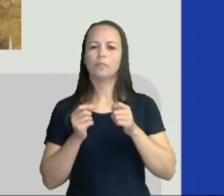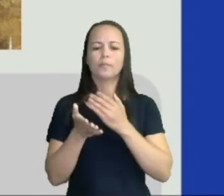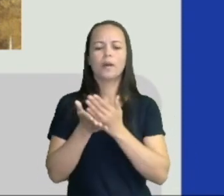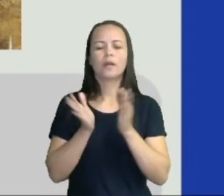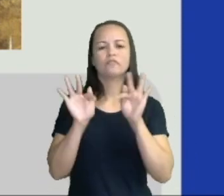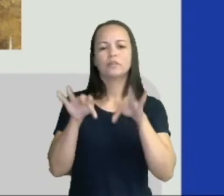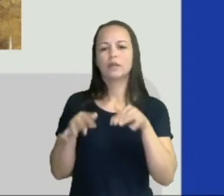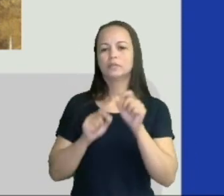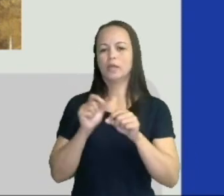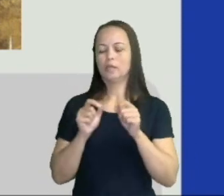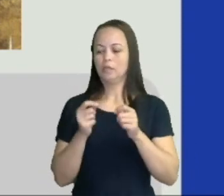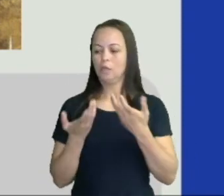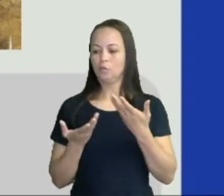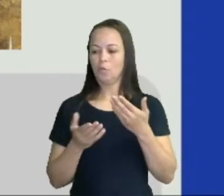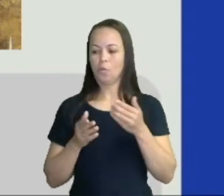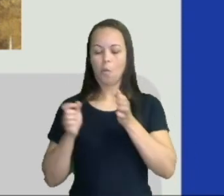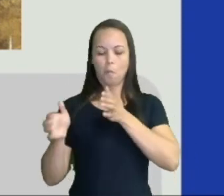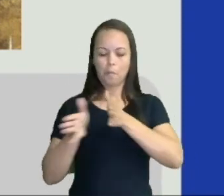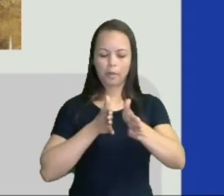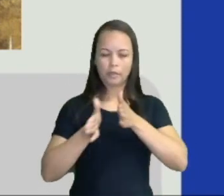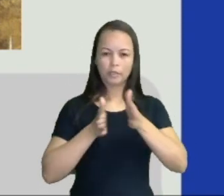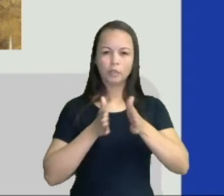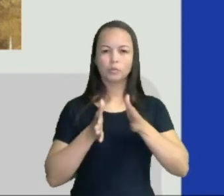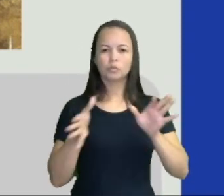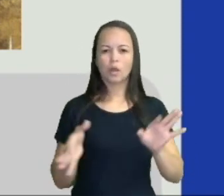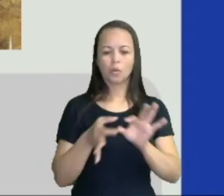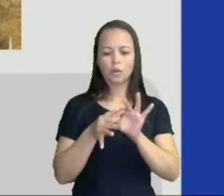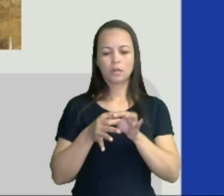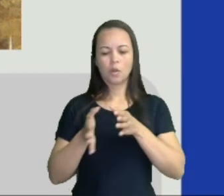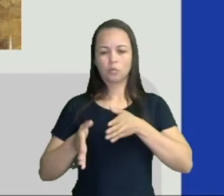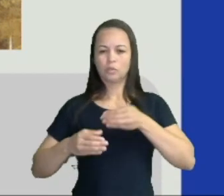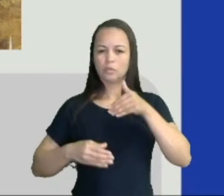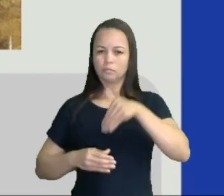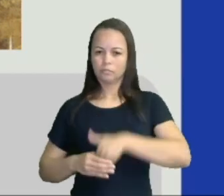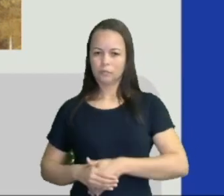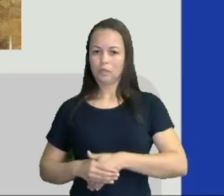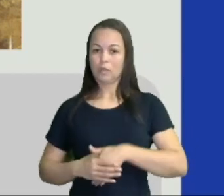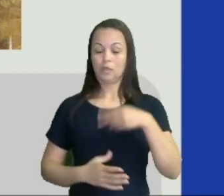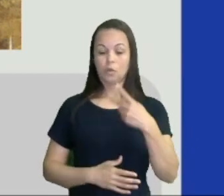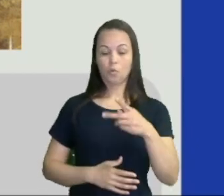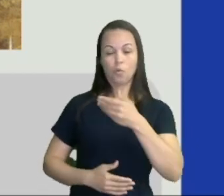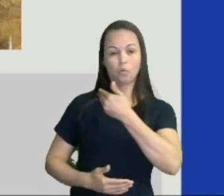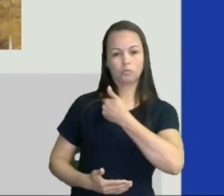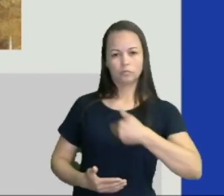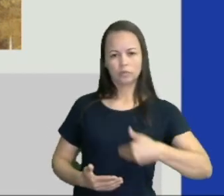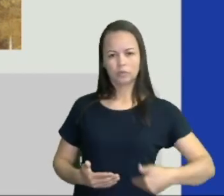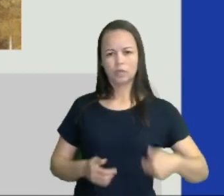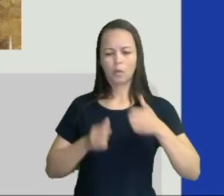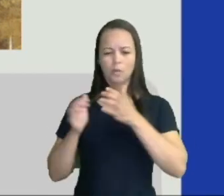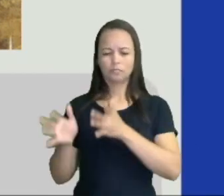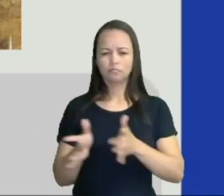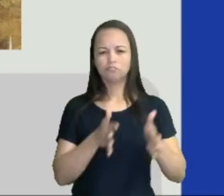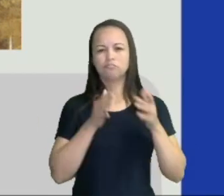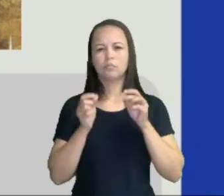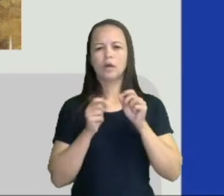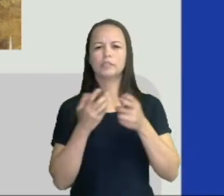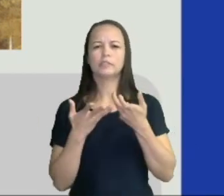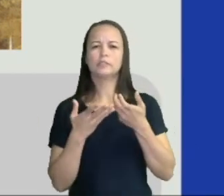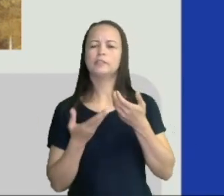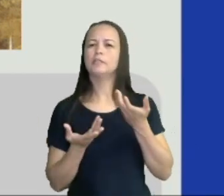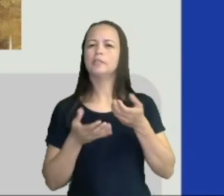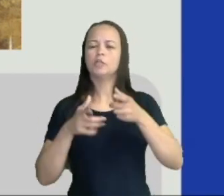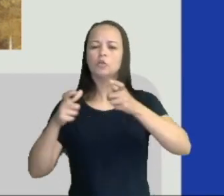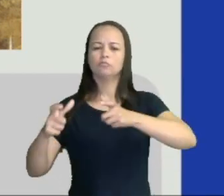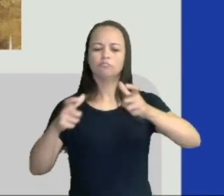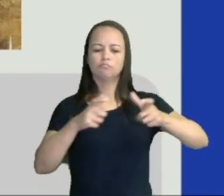período napoleônico, vai se dar a partir do que o governo dele, por conta dessas anexações de